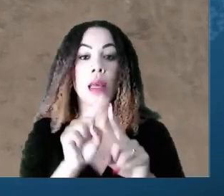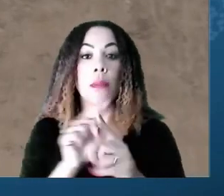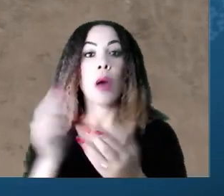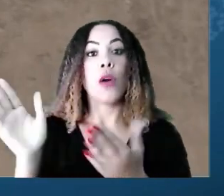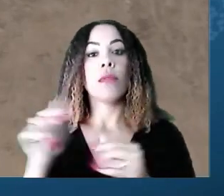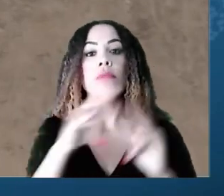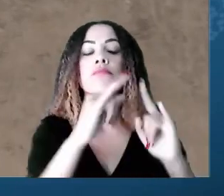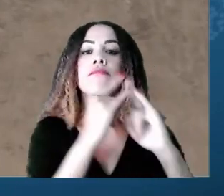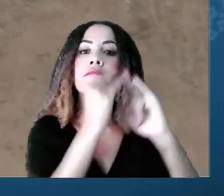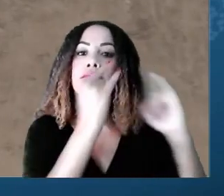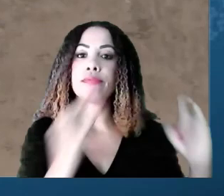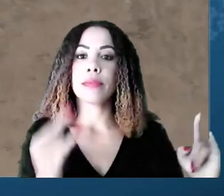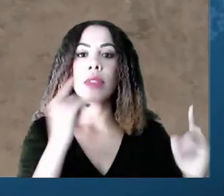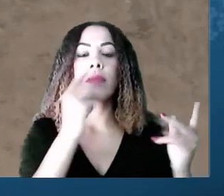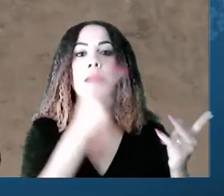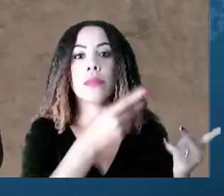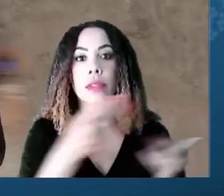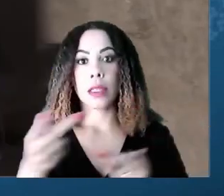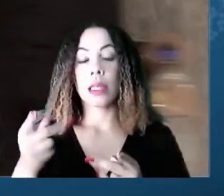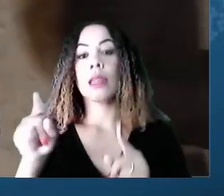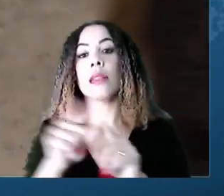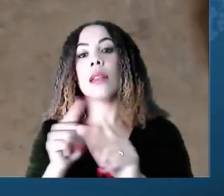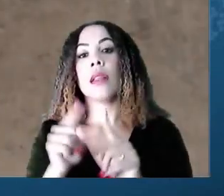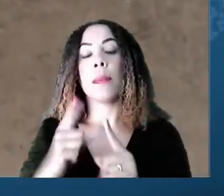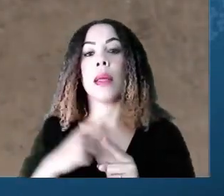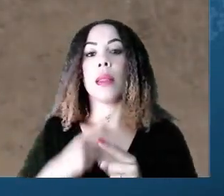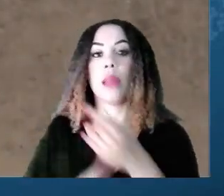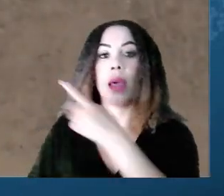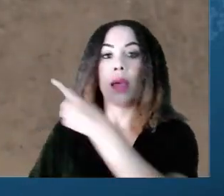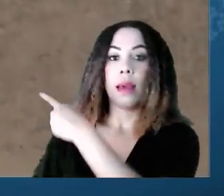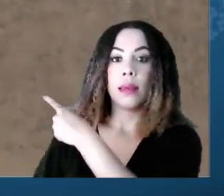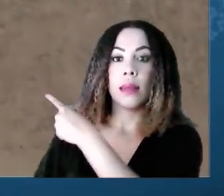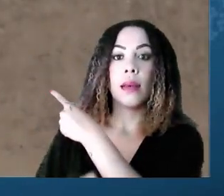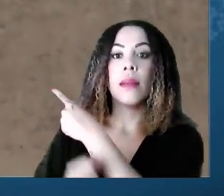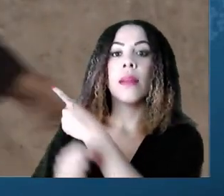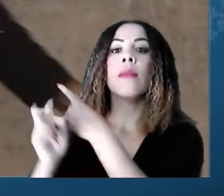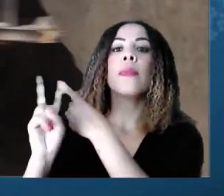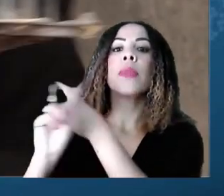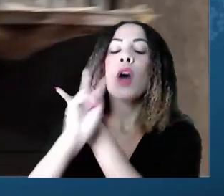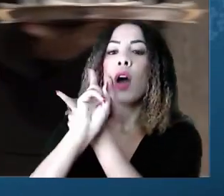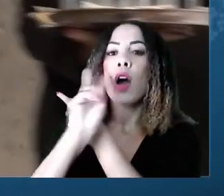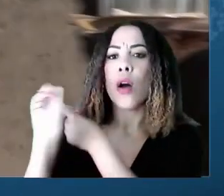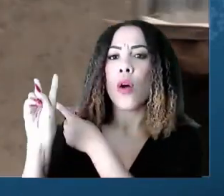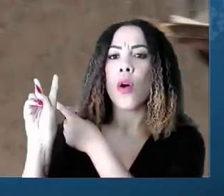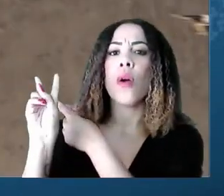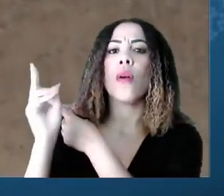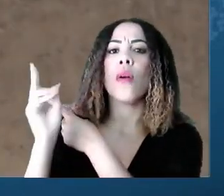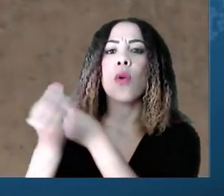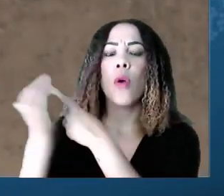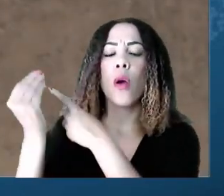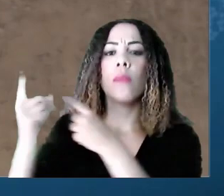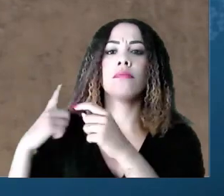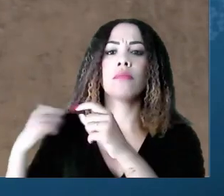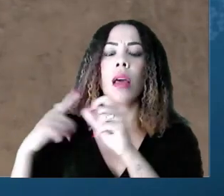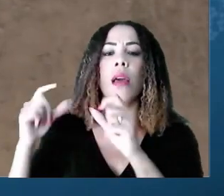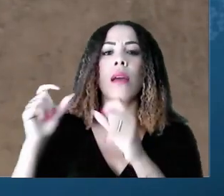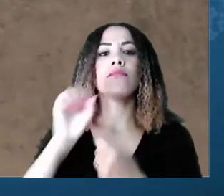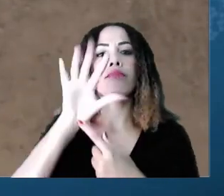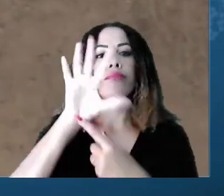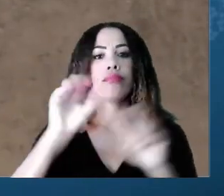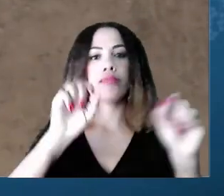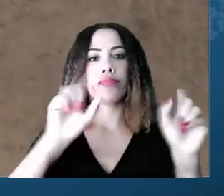estandes. E aqui, por gentileza, deem uma olhadinha no nosso painel, na nossa transmissão,